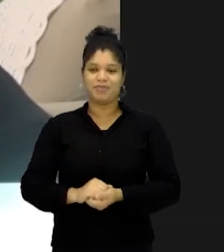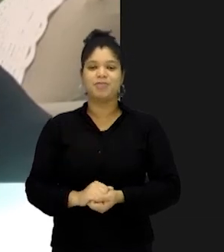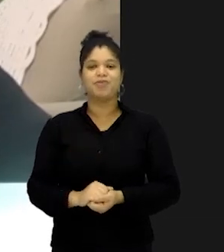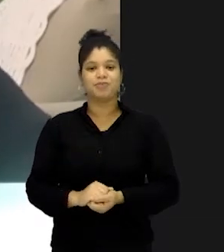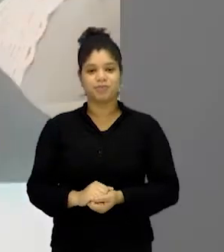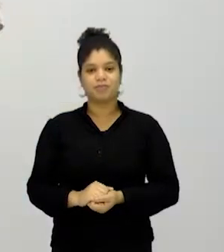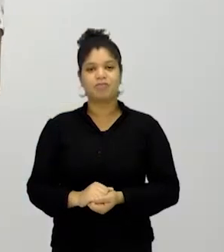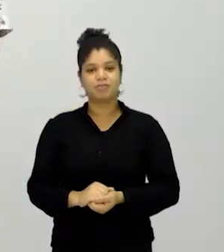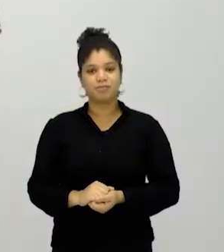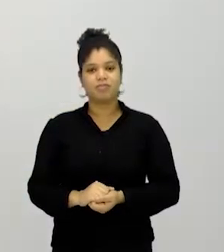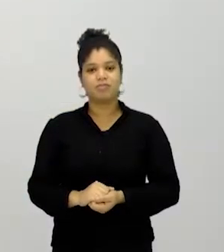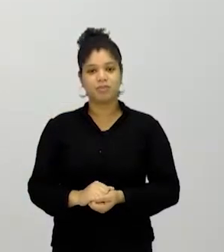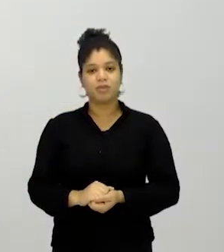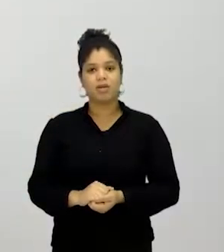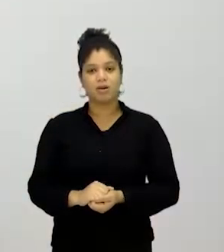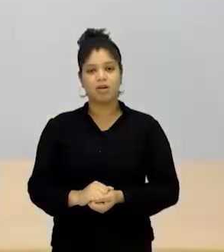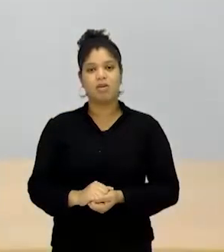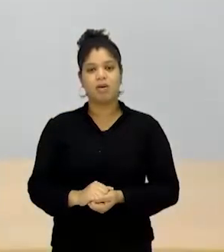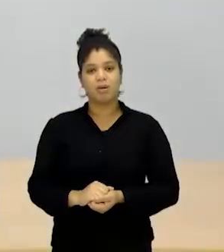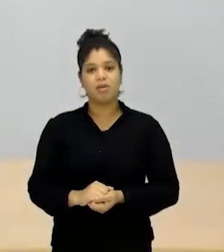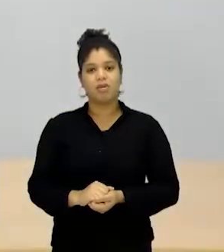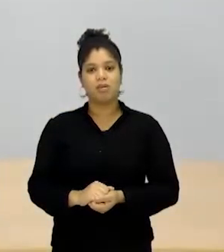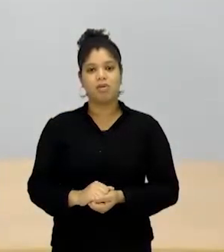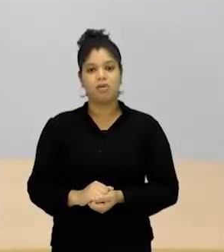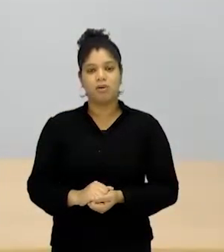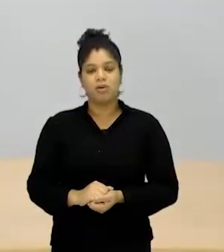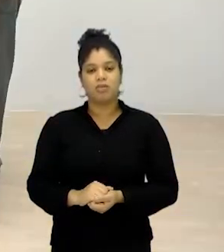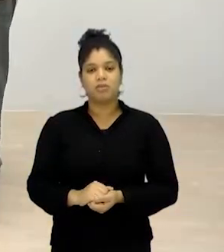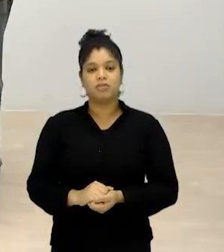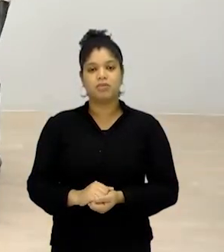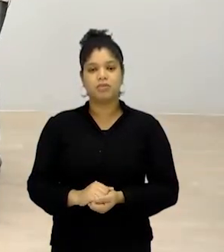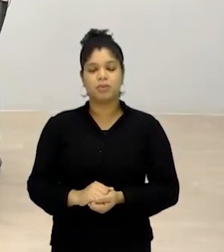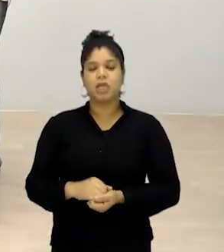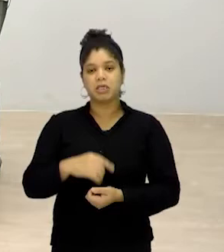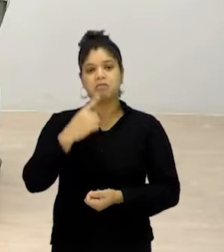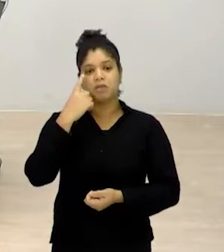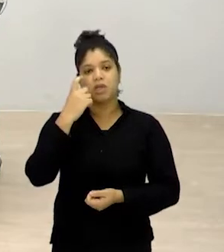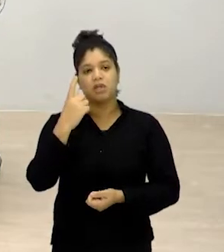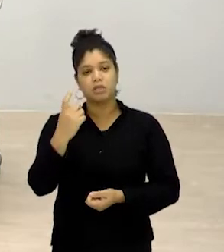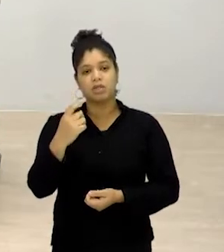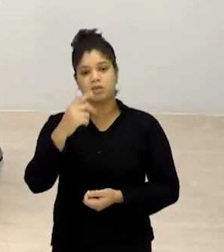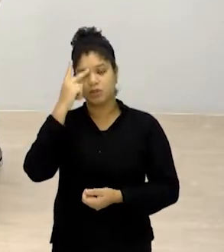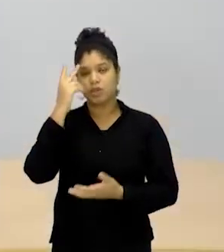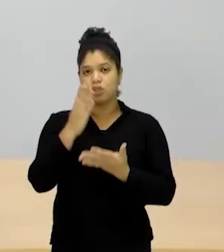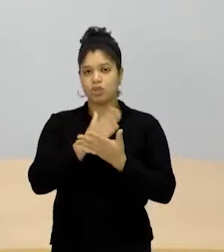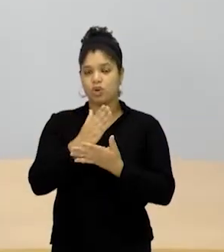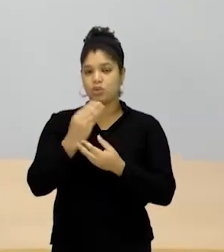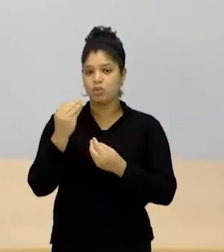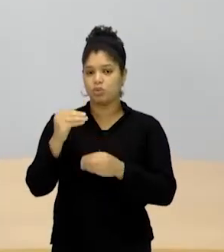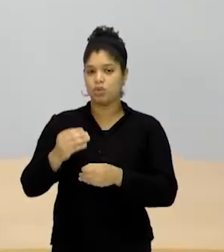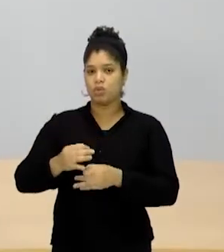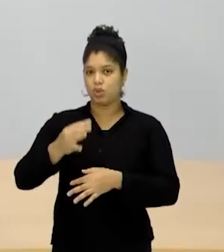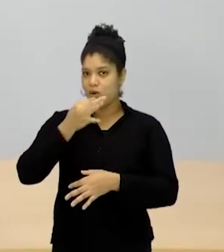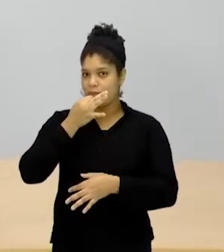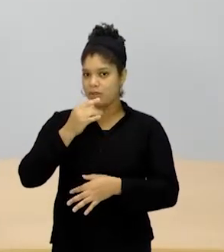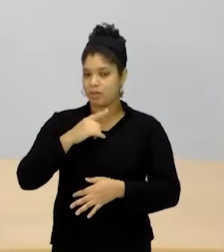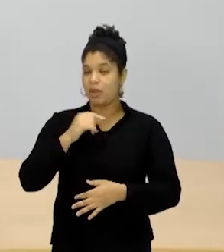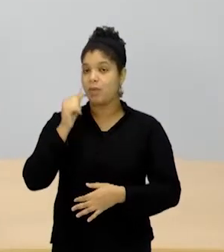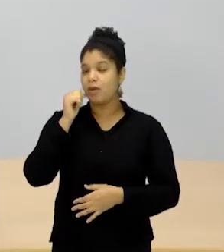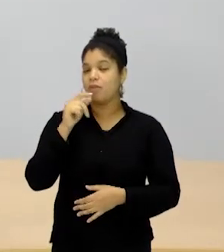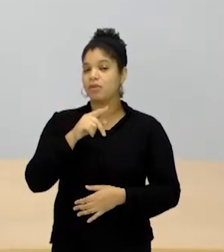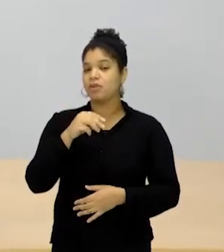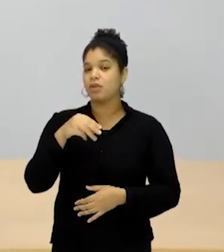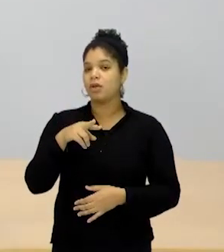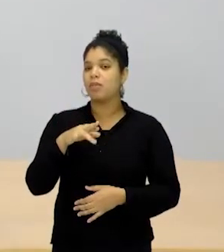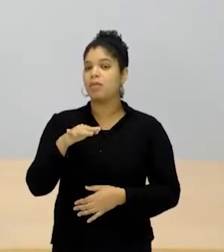Legal, né? Olha só, nós temos algumas contribuições Perfeito, com as vamos falas lá. aí. Ó. Pro Maria Aparecida colocou,